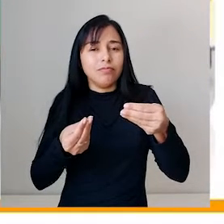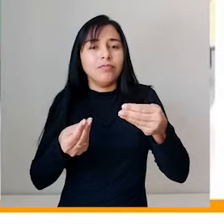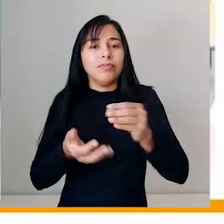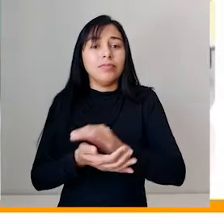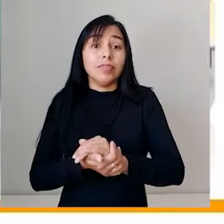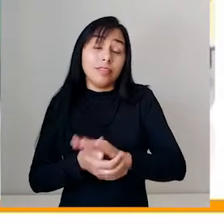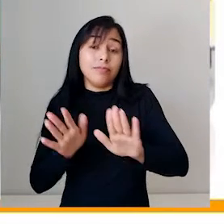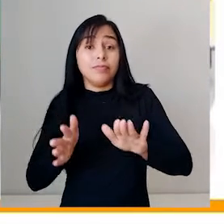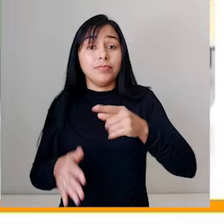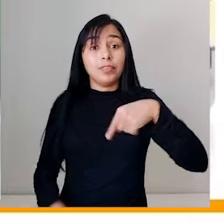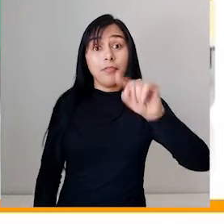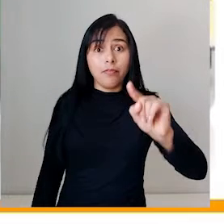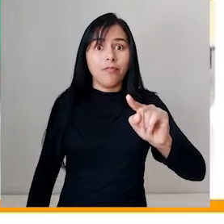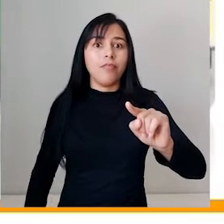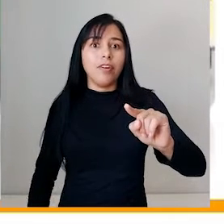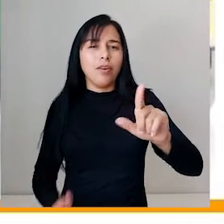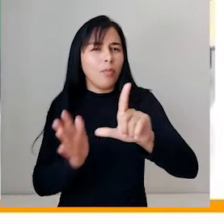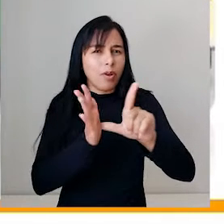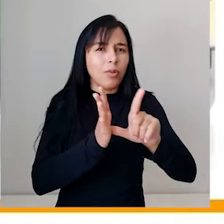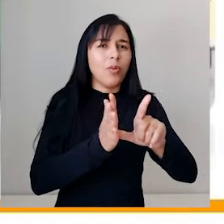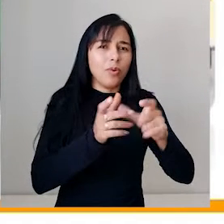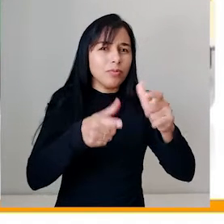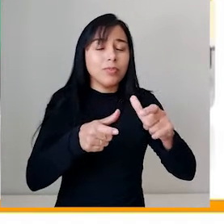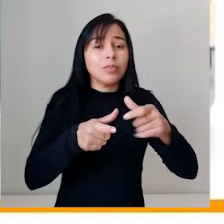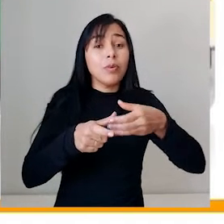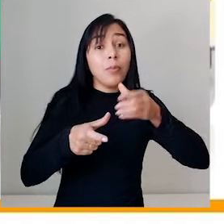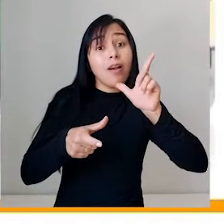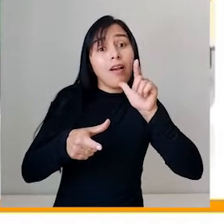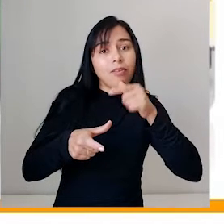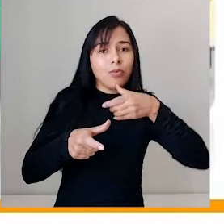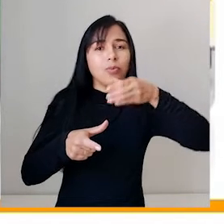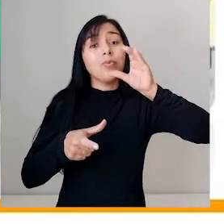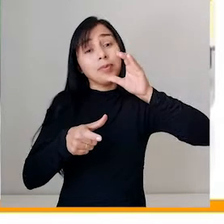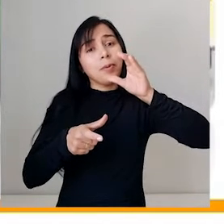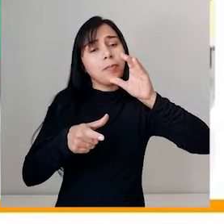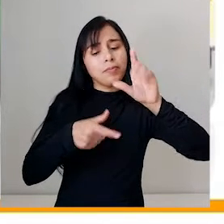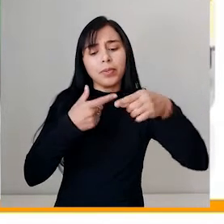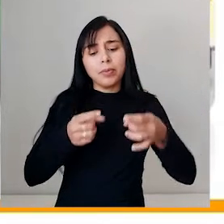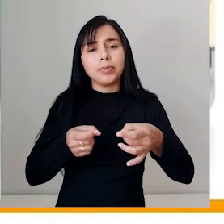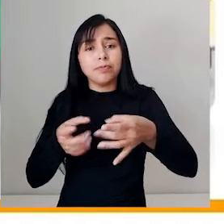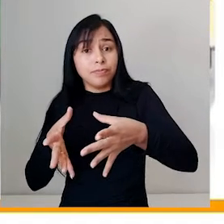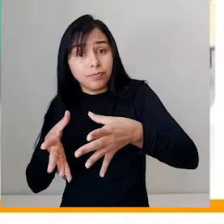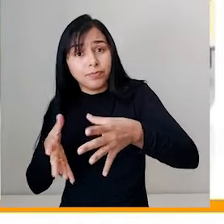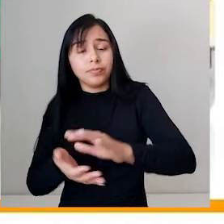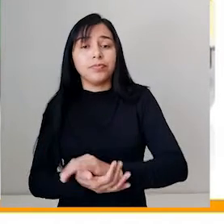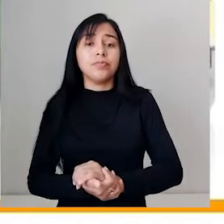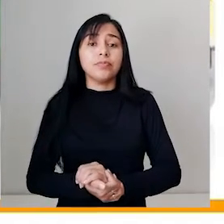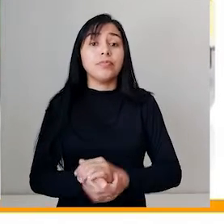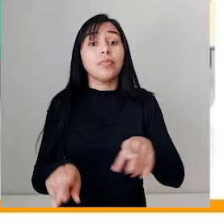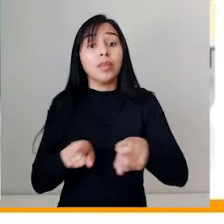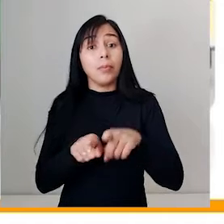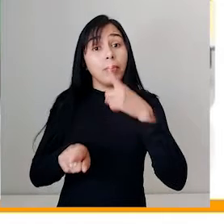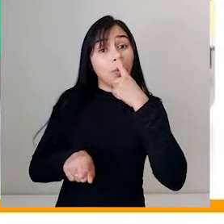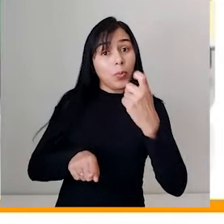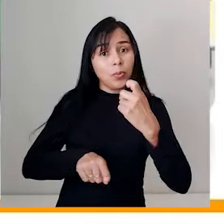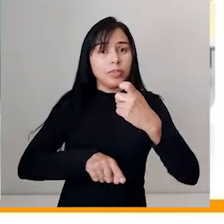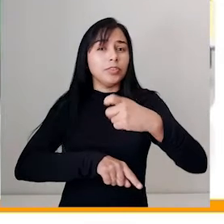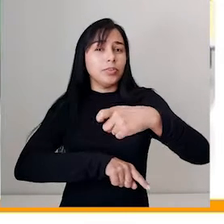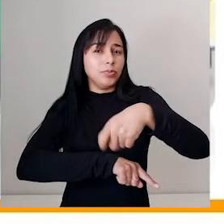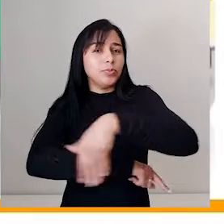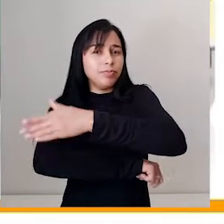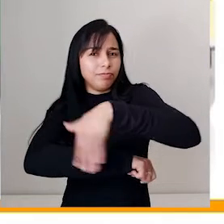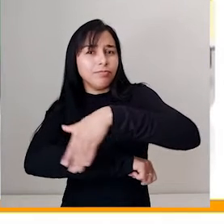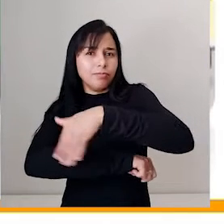Nós vamos em algum estabelecimento, bebemos ali a água e descartamos esse copinho. Lixo público, que está nas